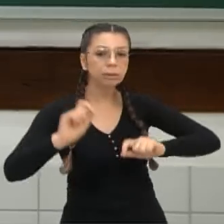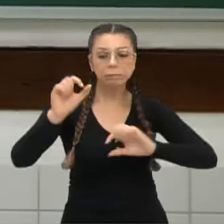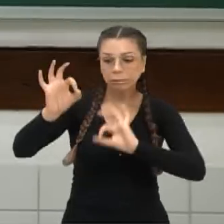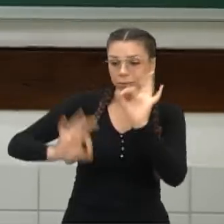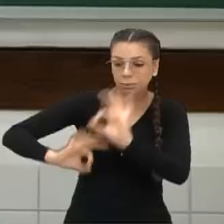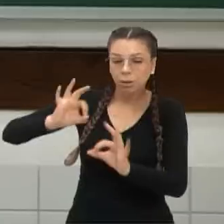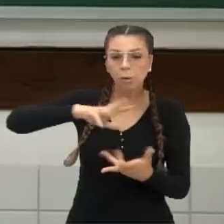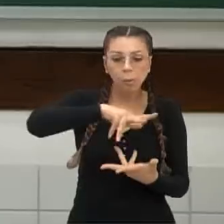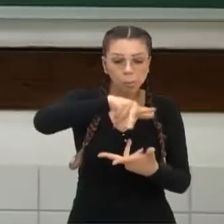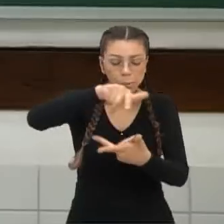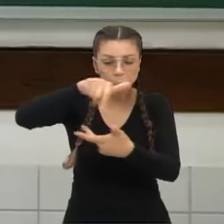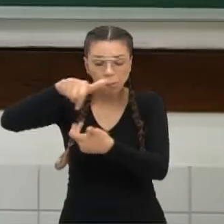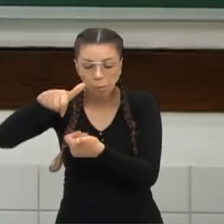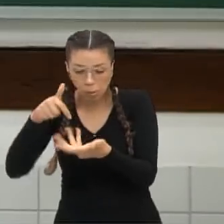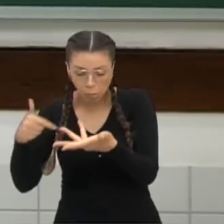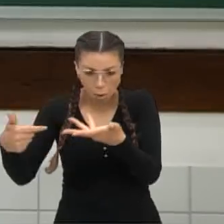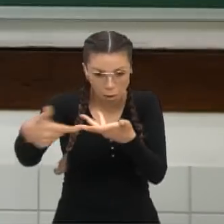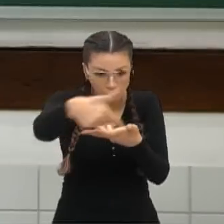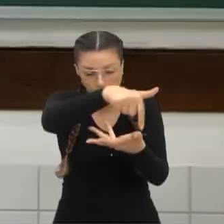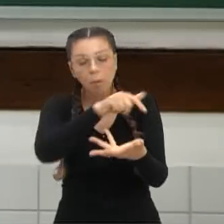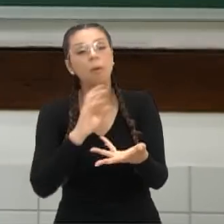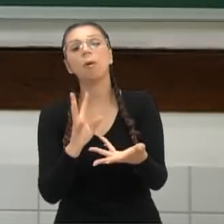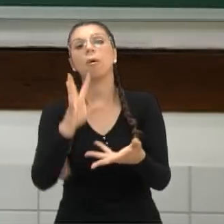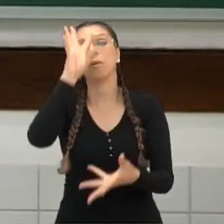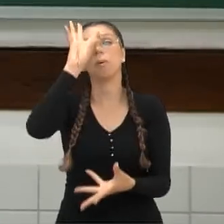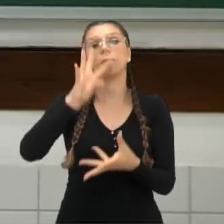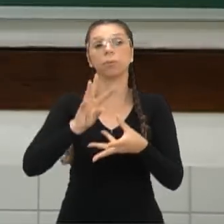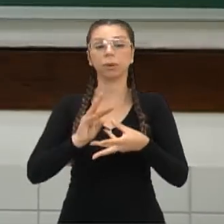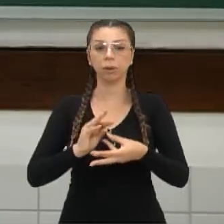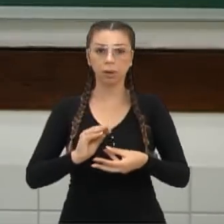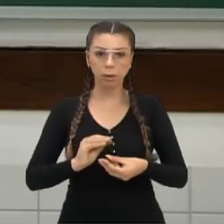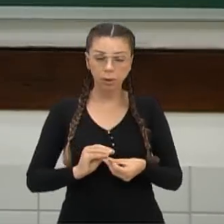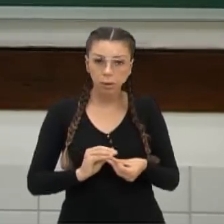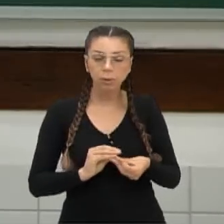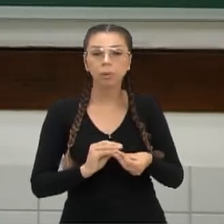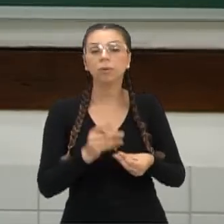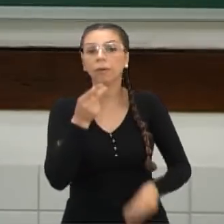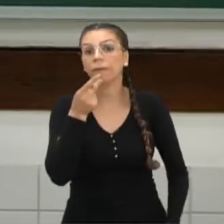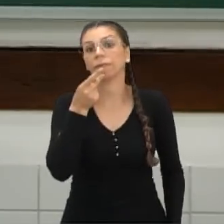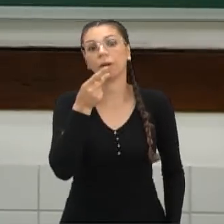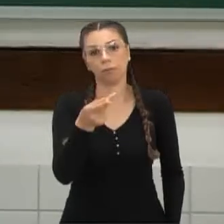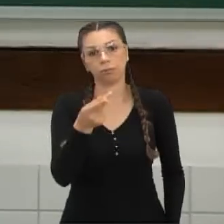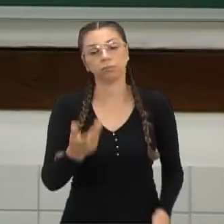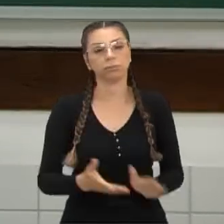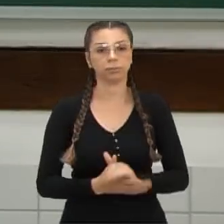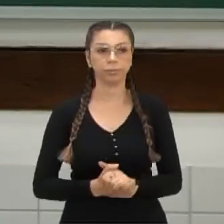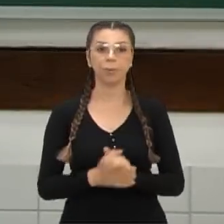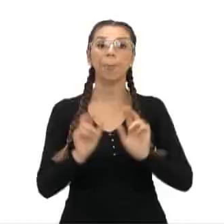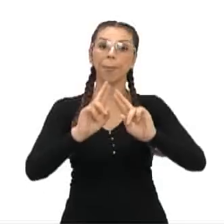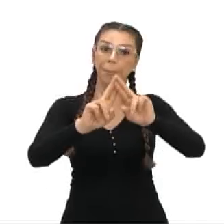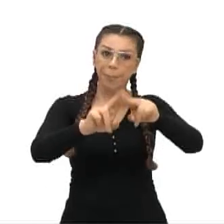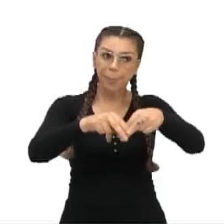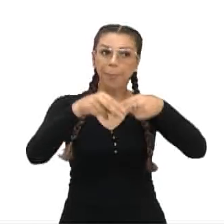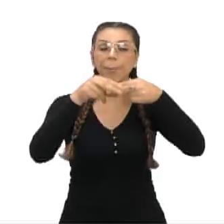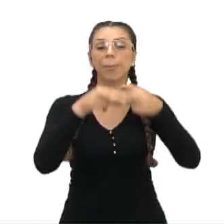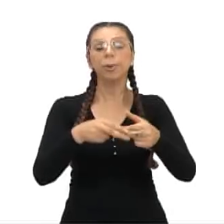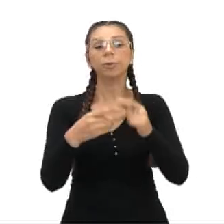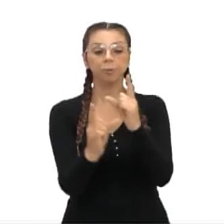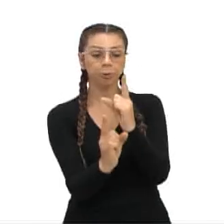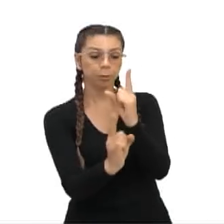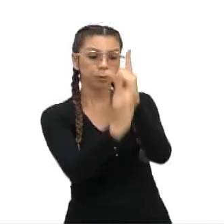que o mundo inteiro entenda o que está sendo dito, ok? Muito bem, então eu vou primeiro encontrar